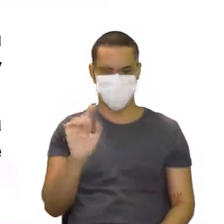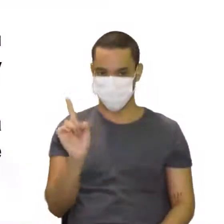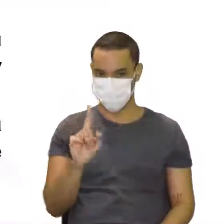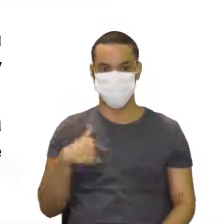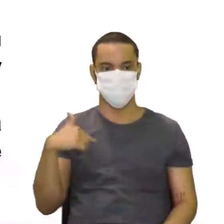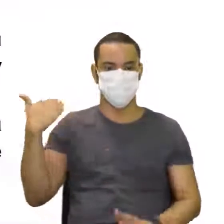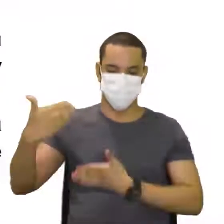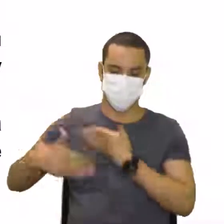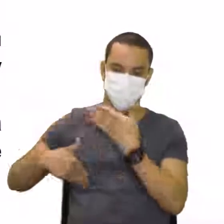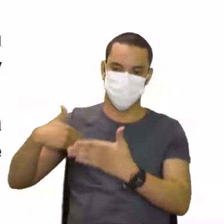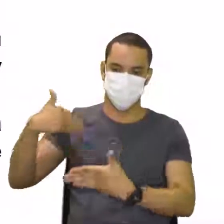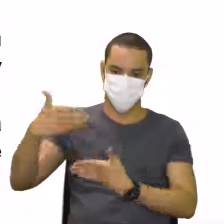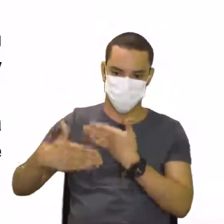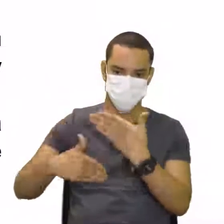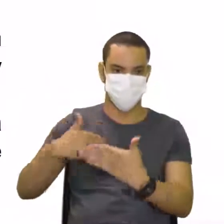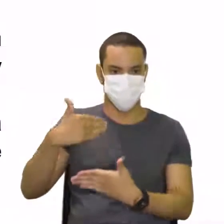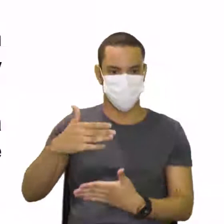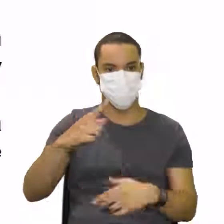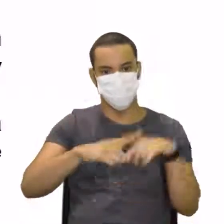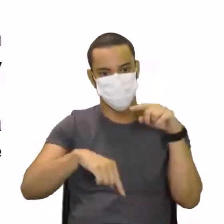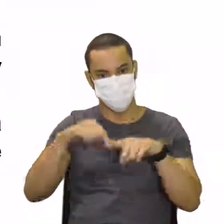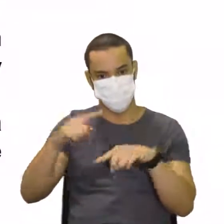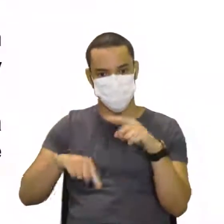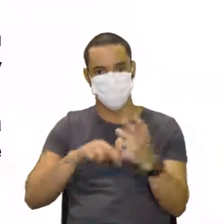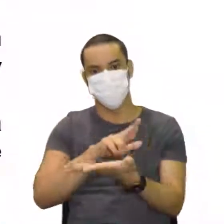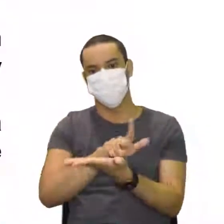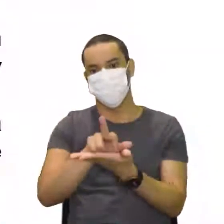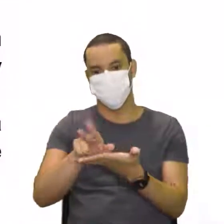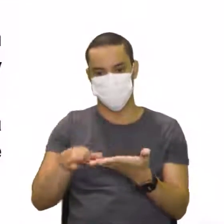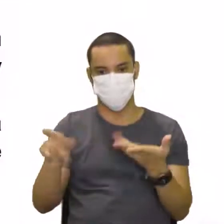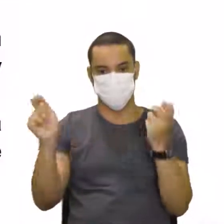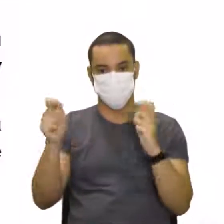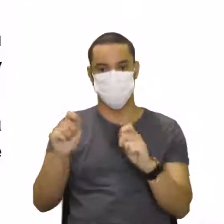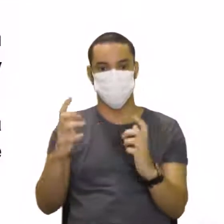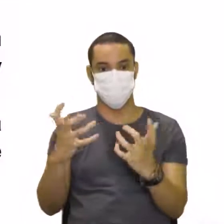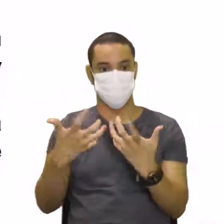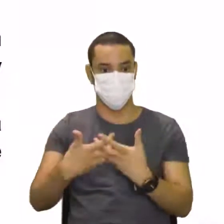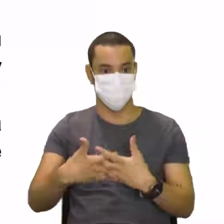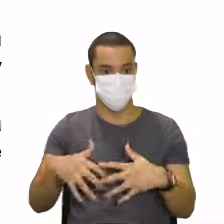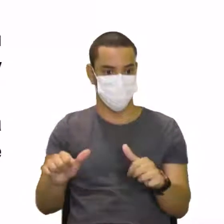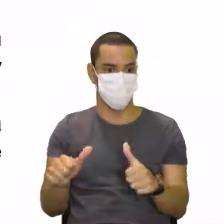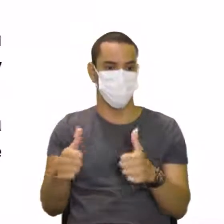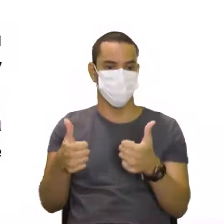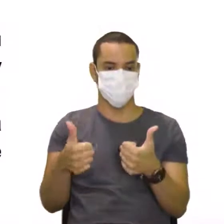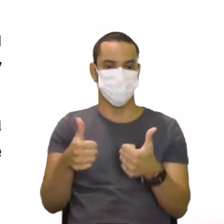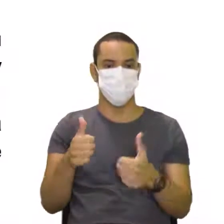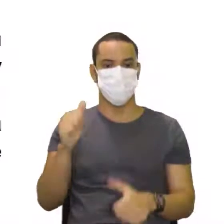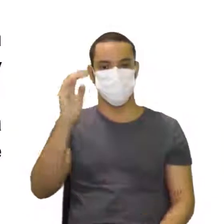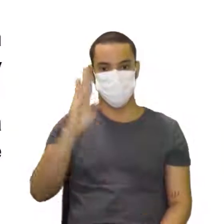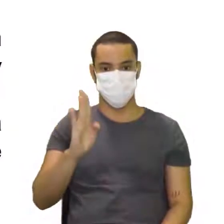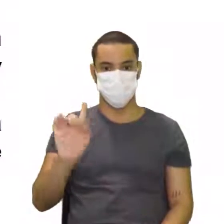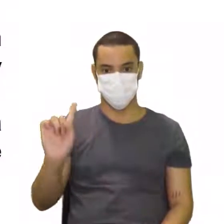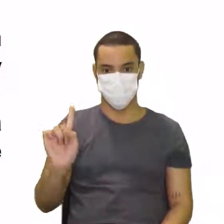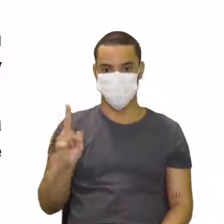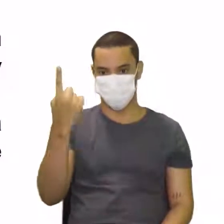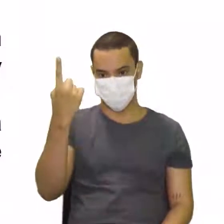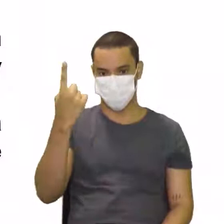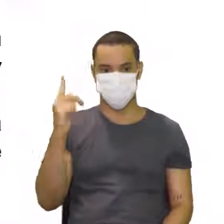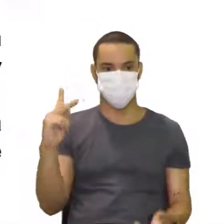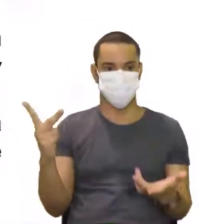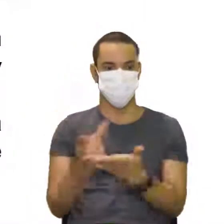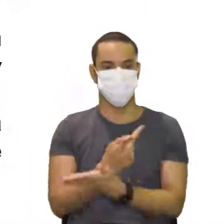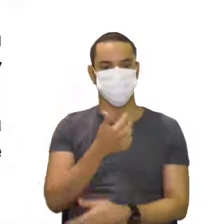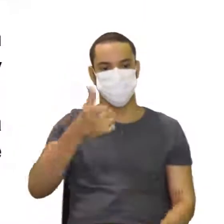ele inventar o rádio, ele pegou vários instrumentos anteriores aí para poder aperfeiçoar, ok? No Brasil, a primeira transmissão